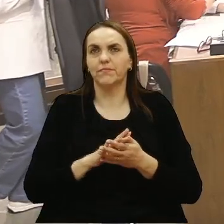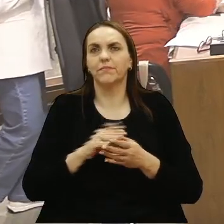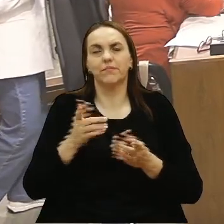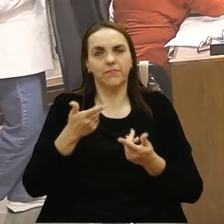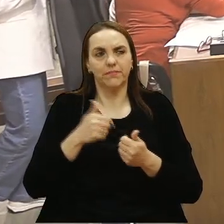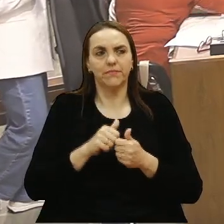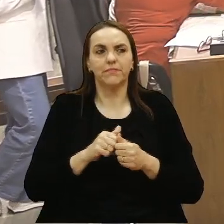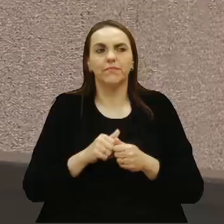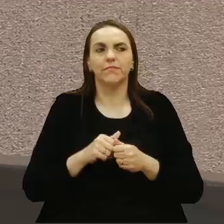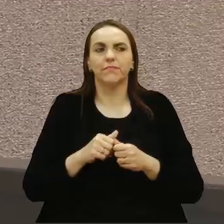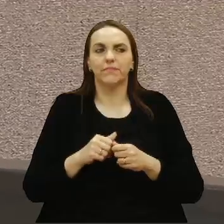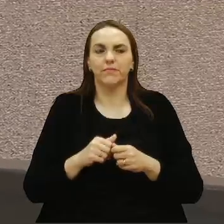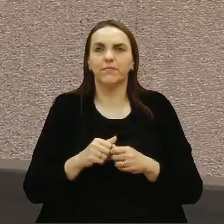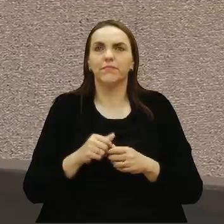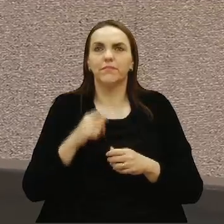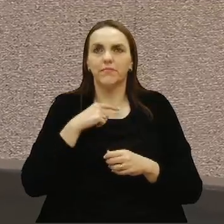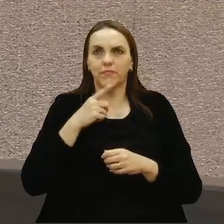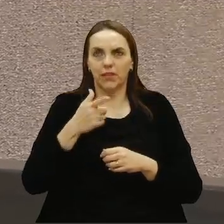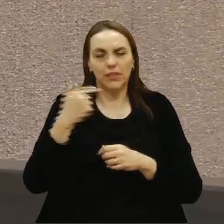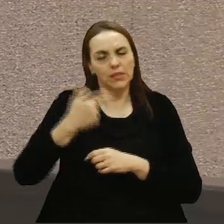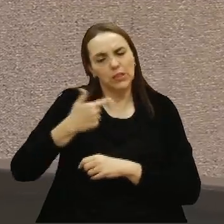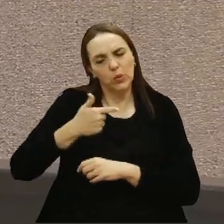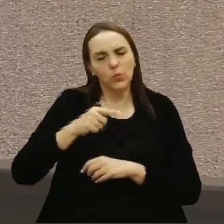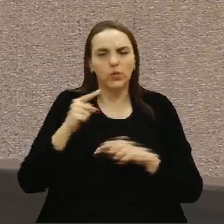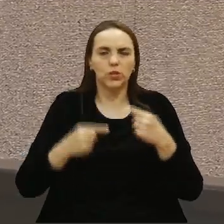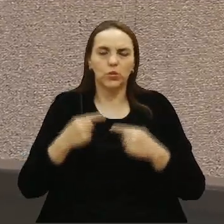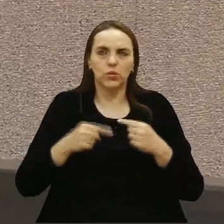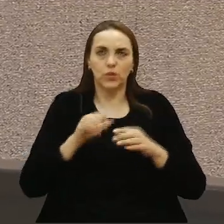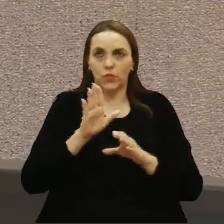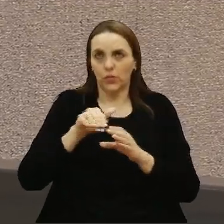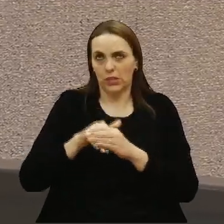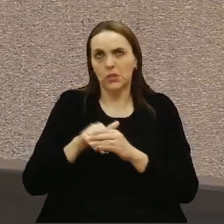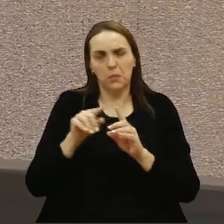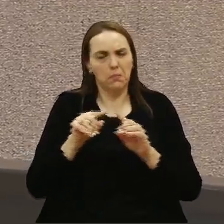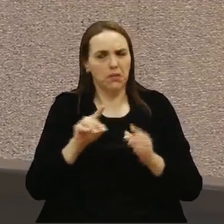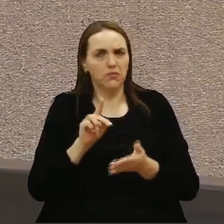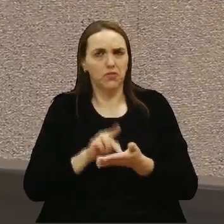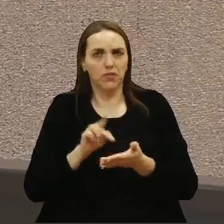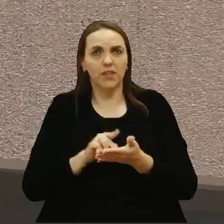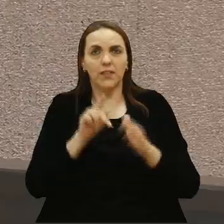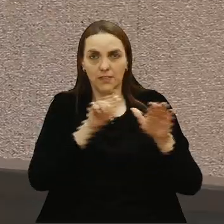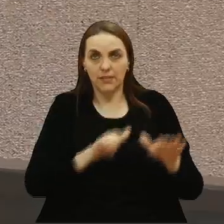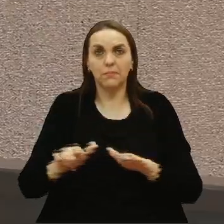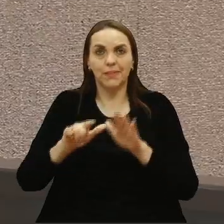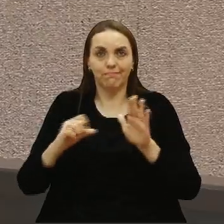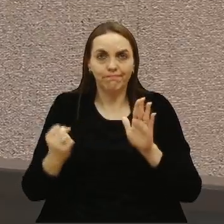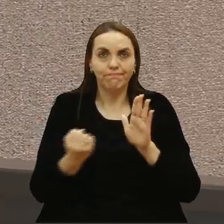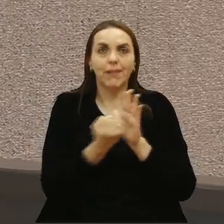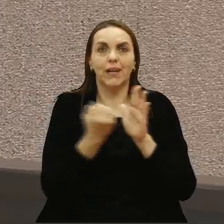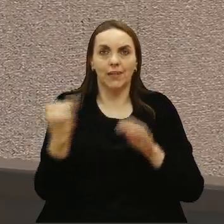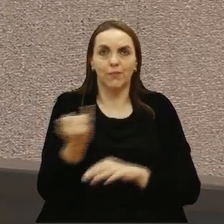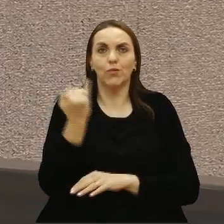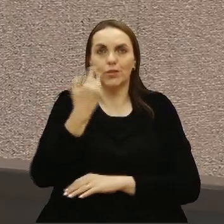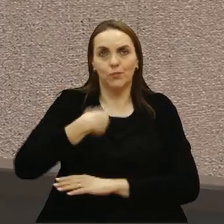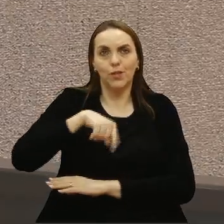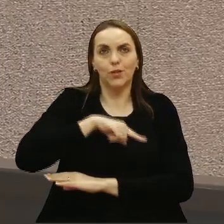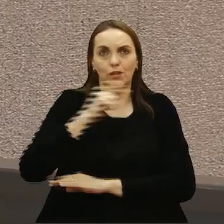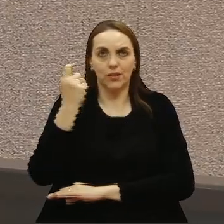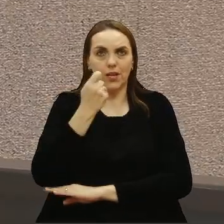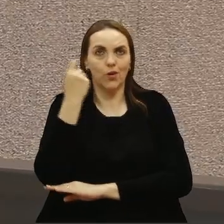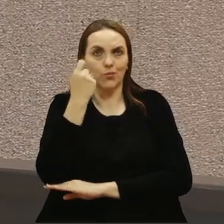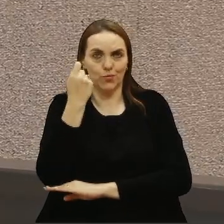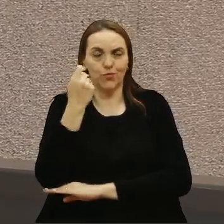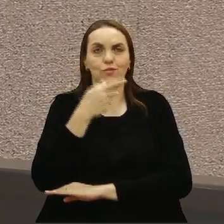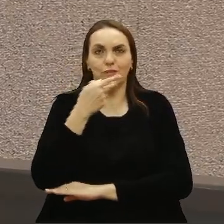iniciativa, né? A gente vai ter a oportunidade também de falar disso na segunda discussão e votação. Mas, de fato, nós temos uma semana emblemática, importante para nós, gaúchos. Já falei isso no início